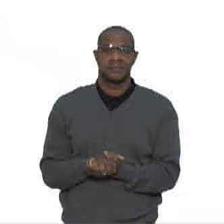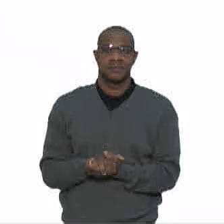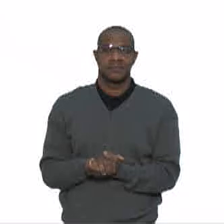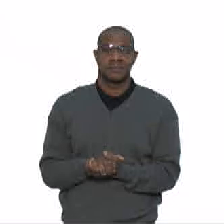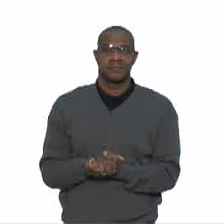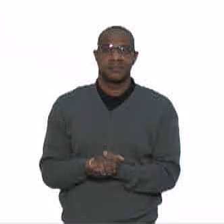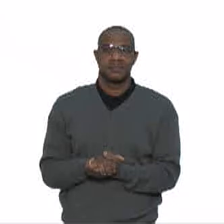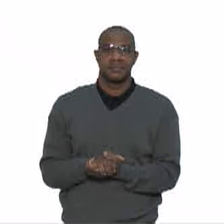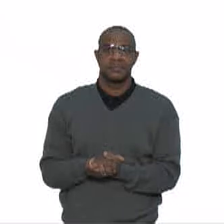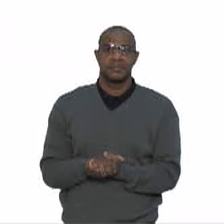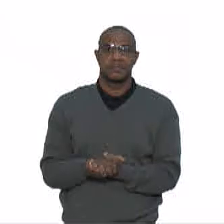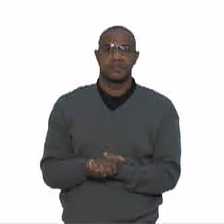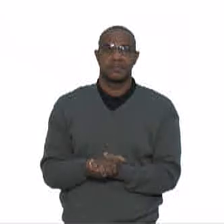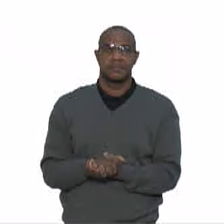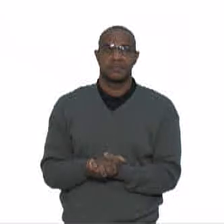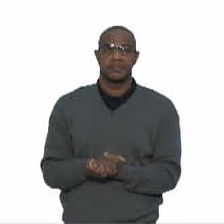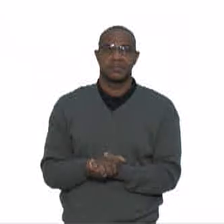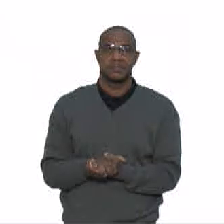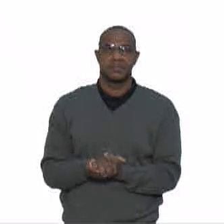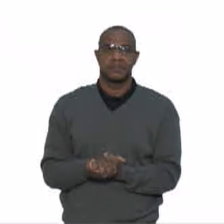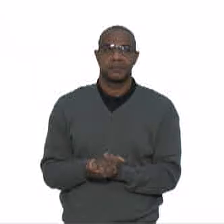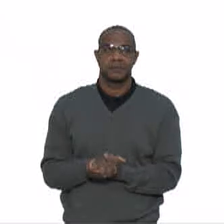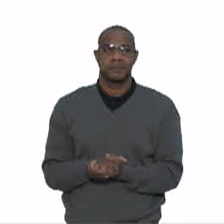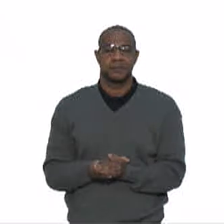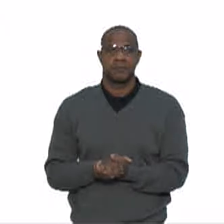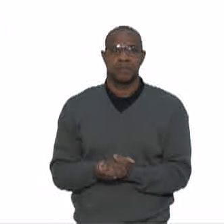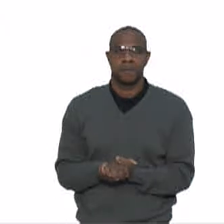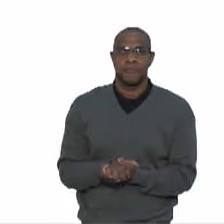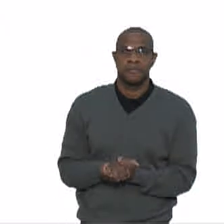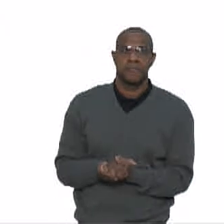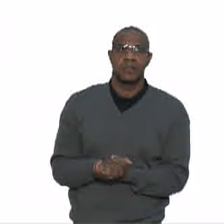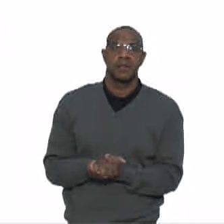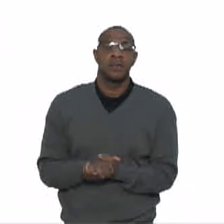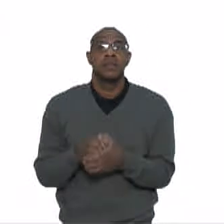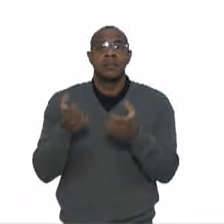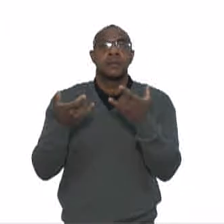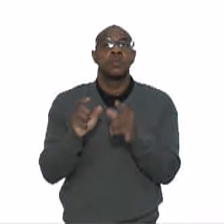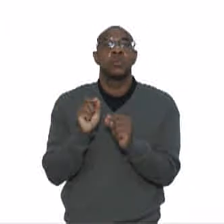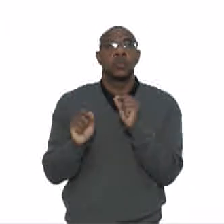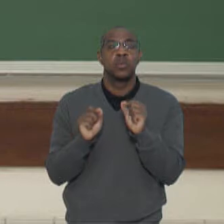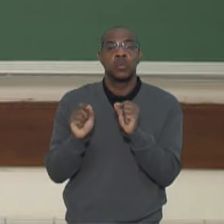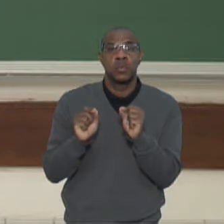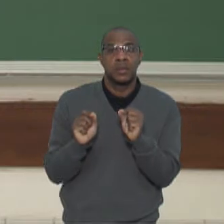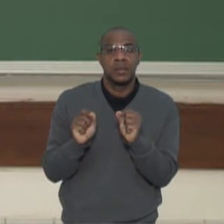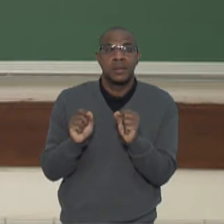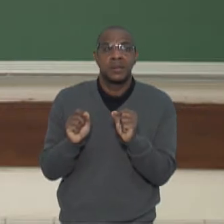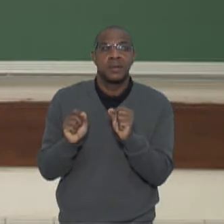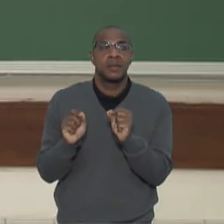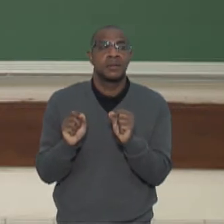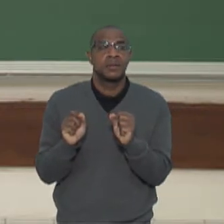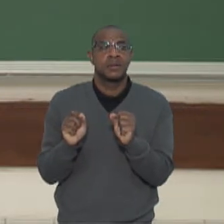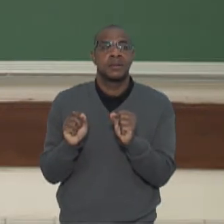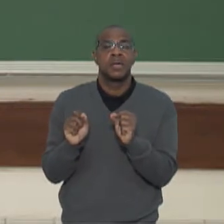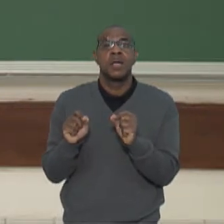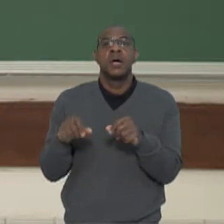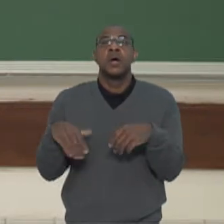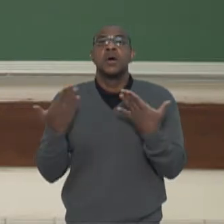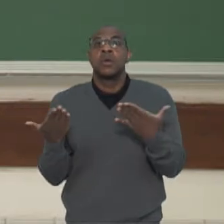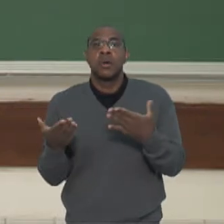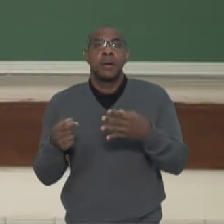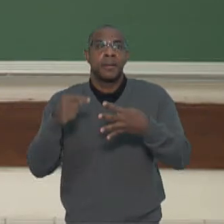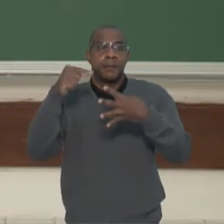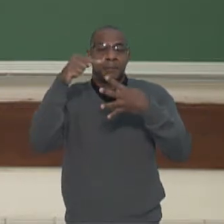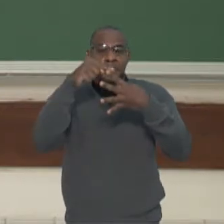los estereotipos sexistas. A respeito disso, qual é a